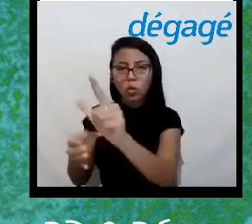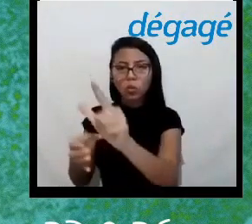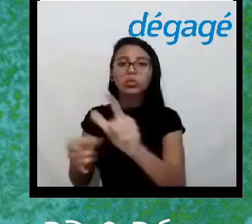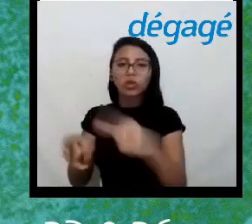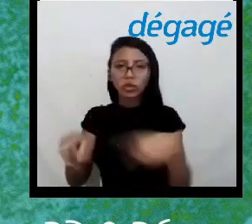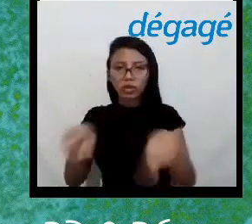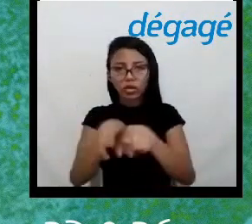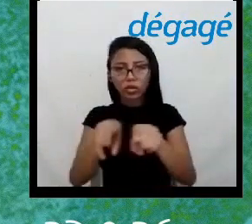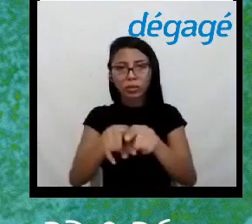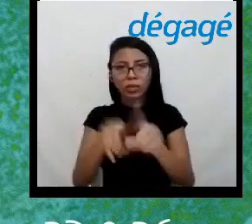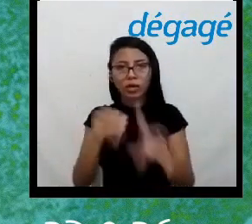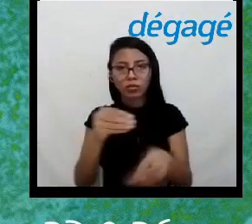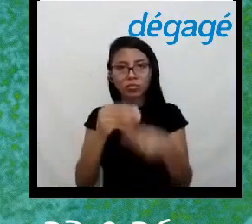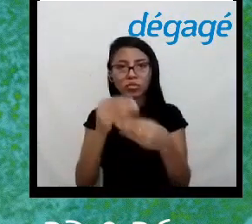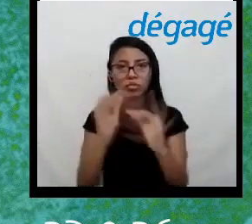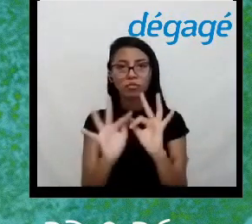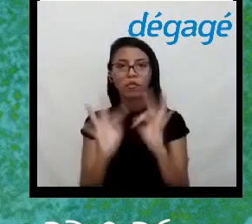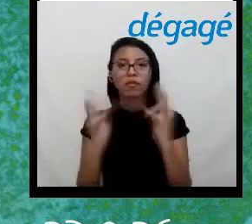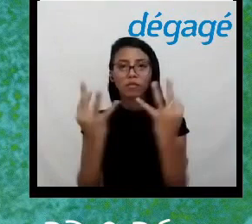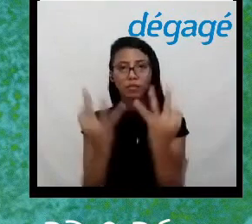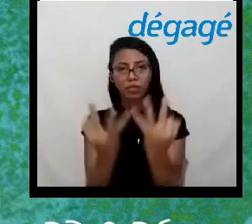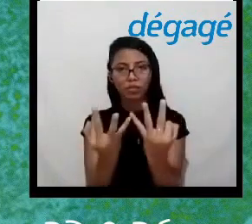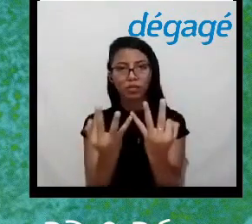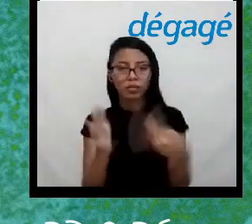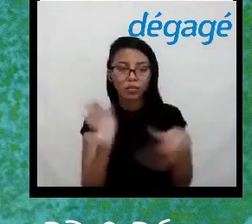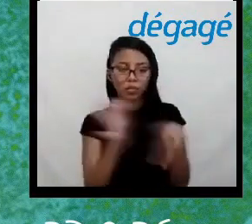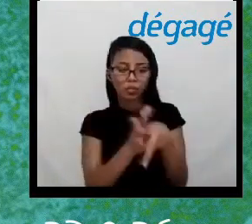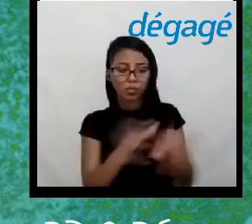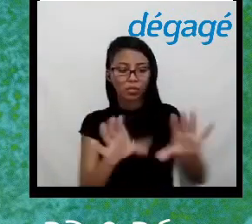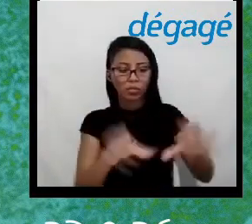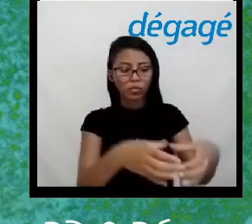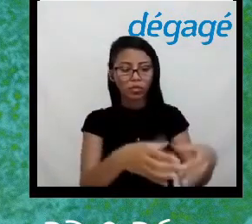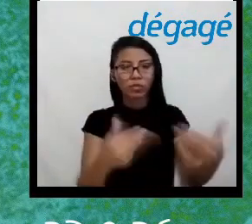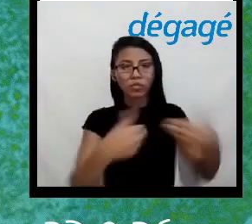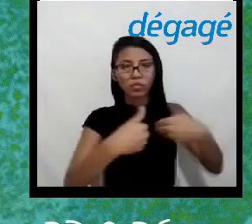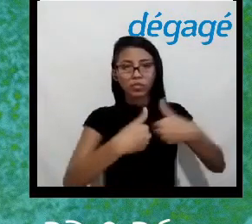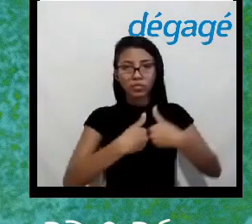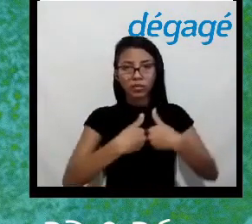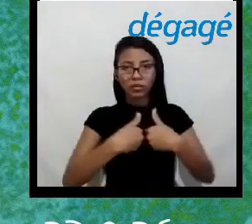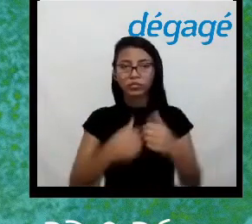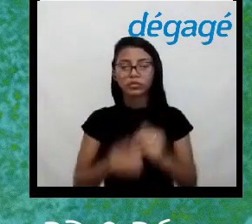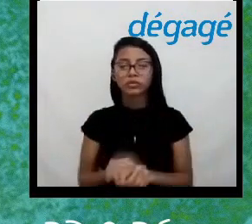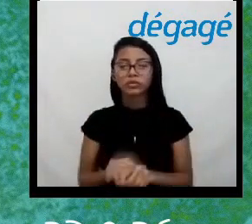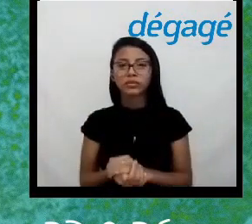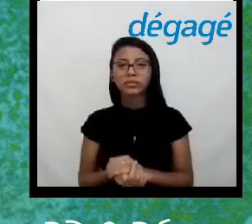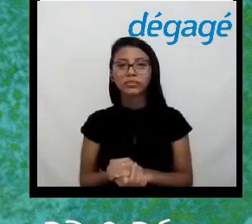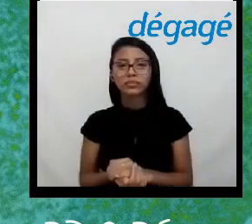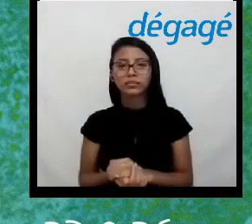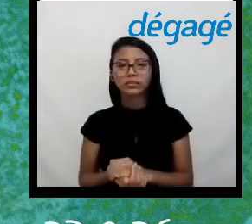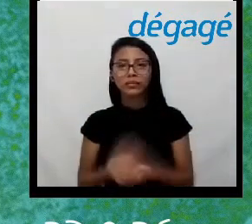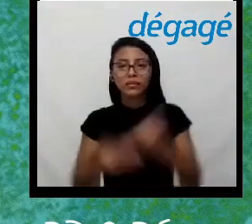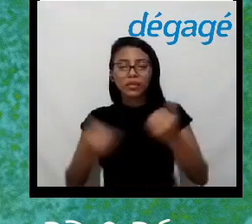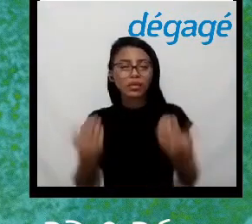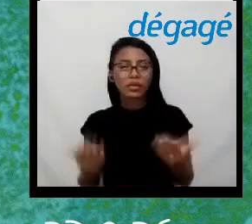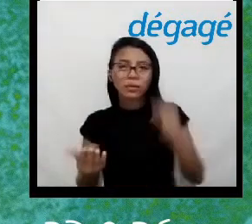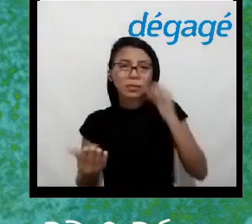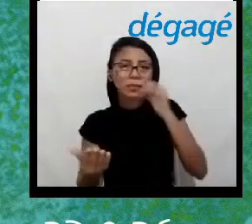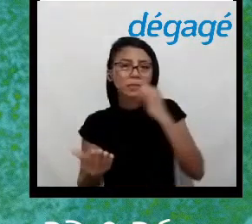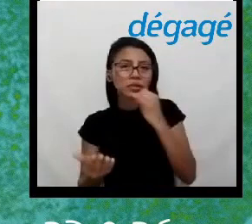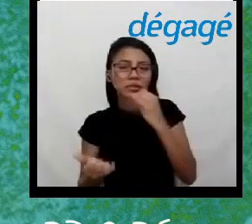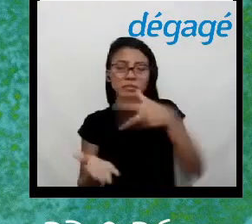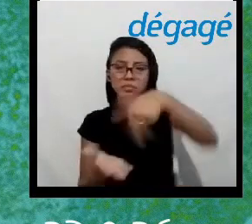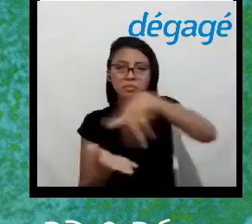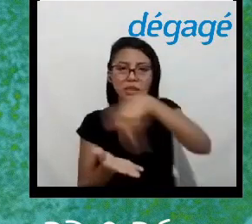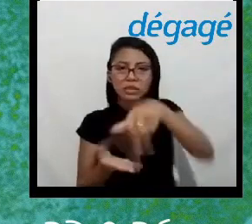Partindo do ato de fazer arte, partilhando, dançar, cantar, atuar, pintar,